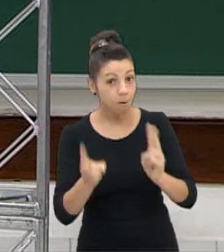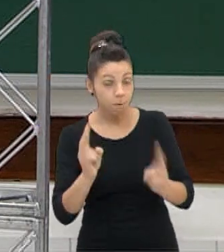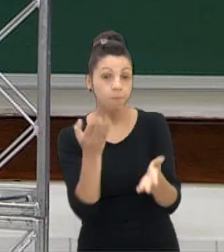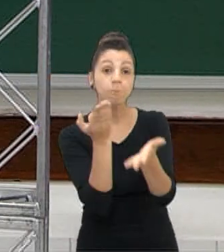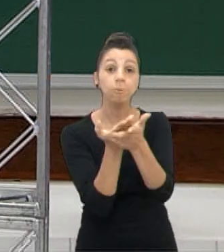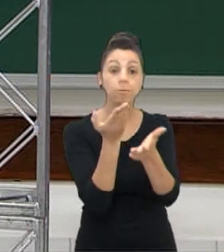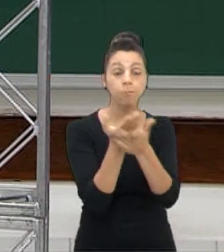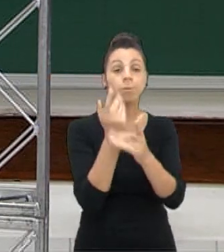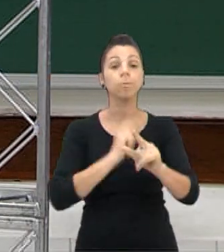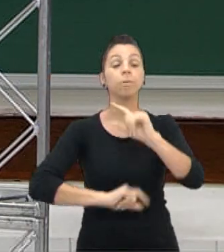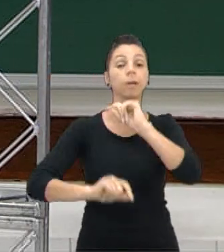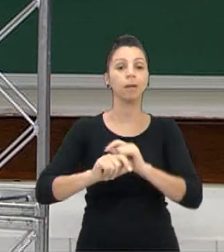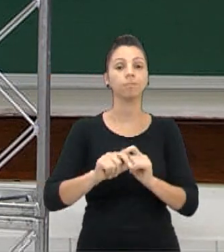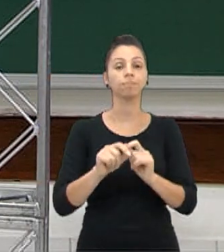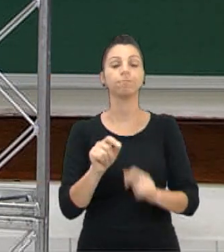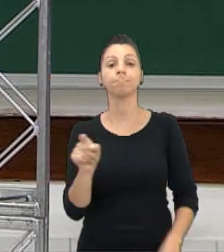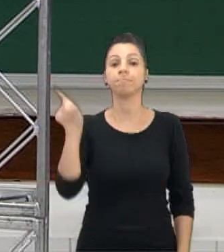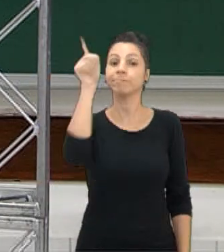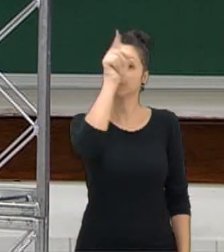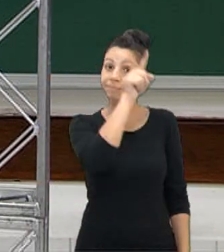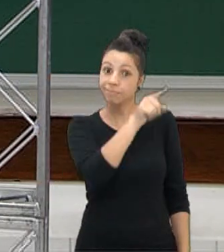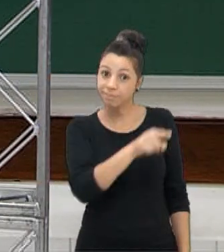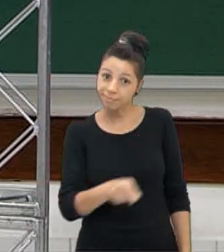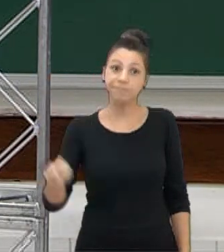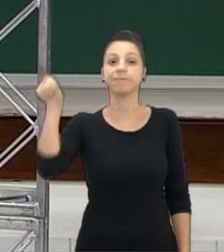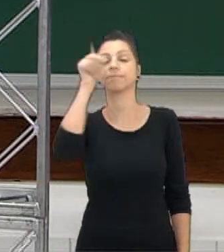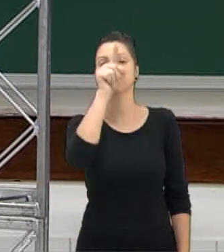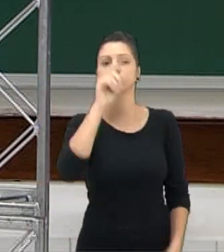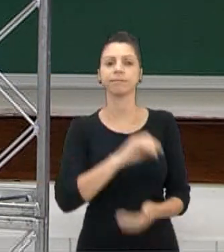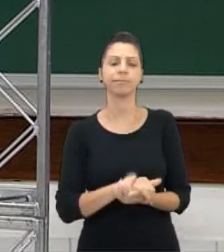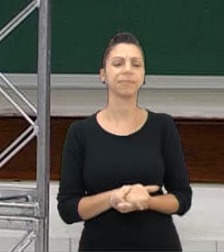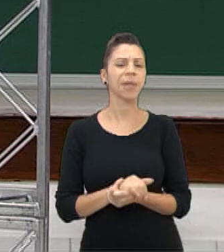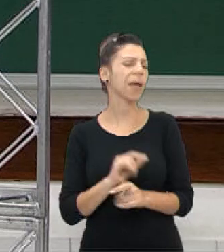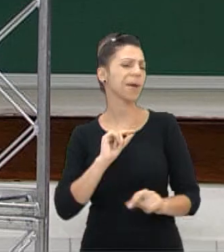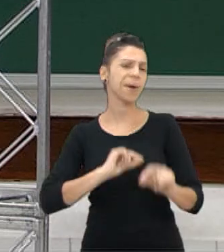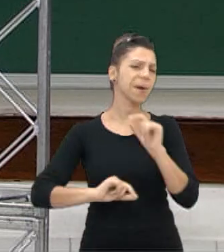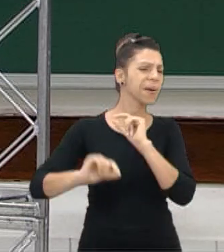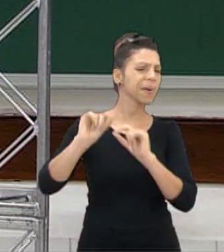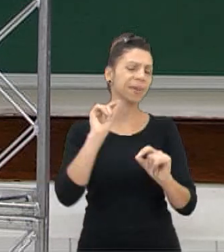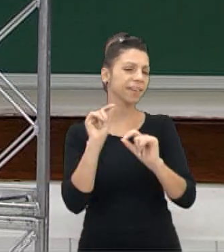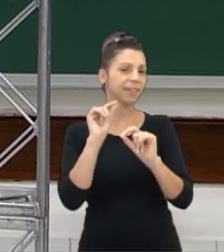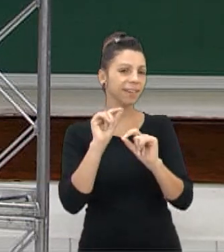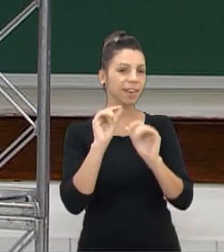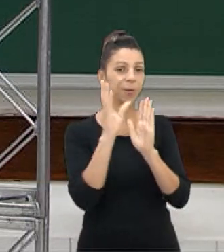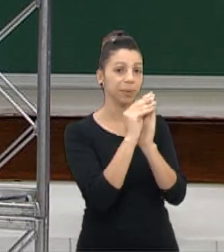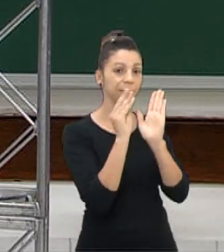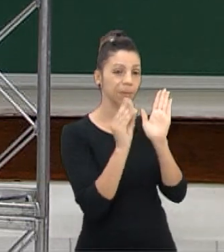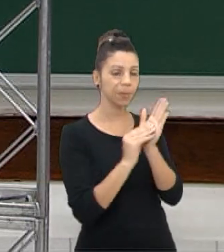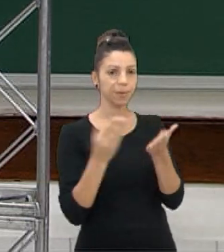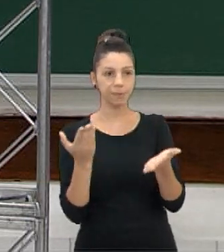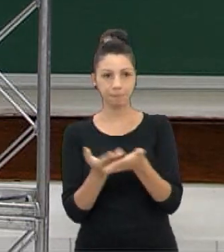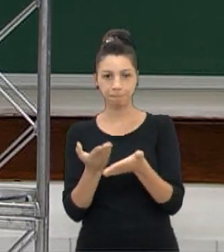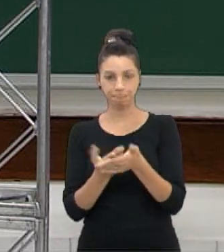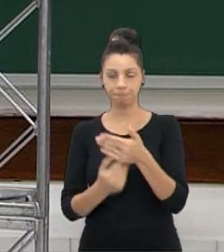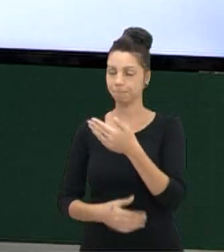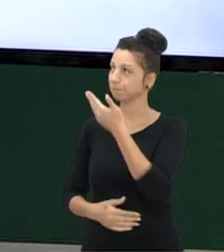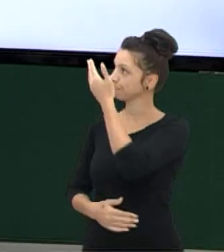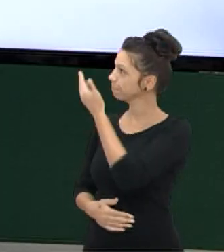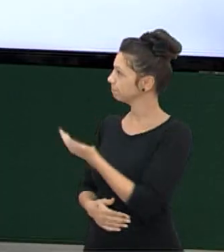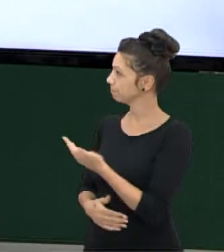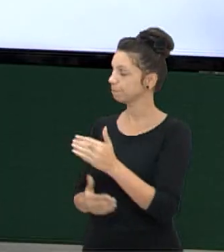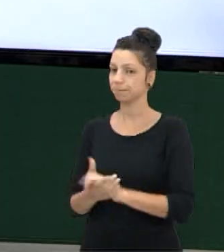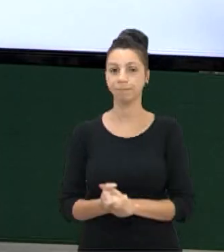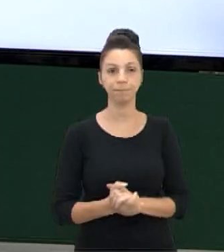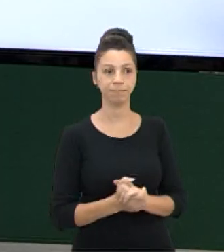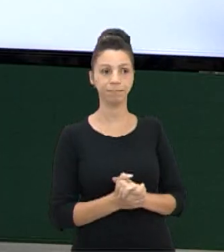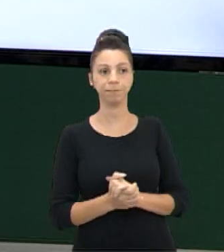estudo sobre circunferências, certo? Vamos ver o que veremos nesta aula. Olhem só! Nesta aula